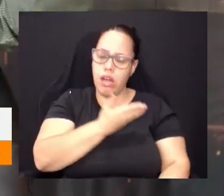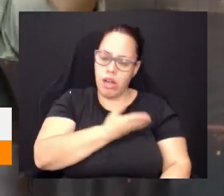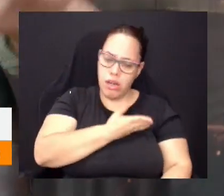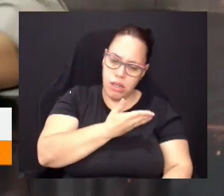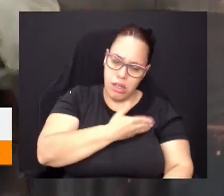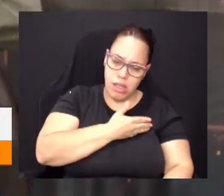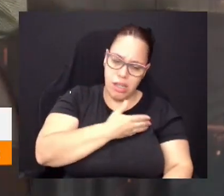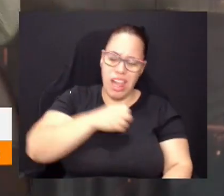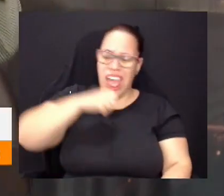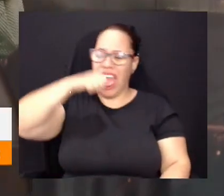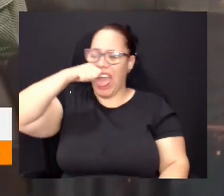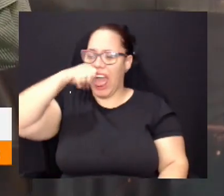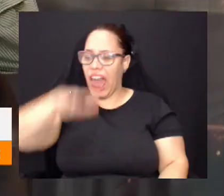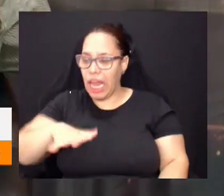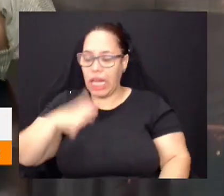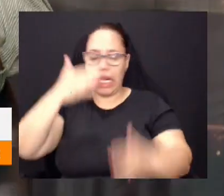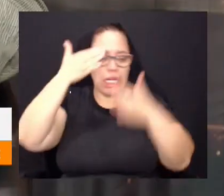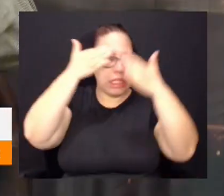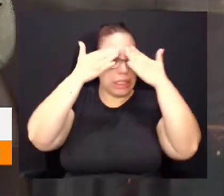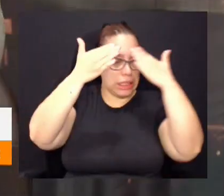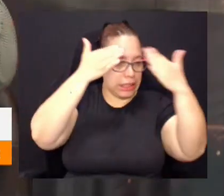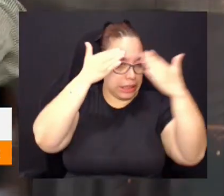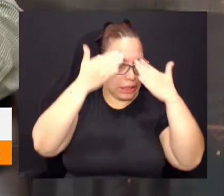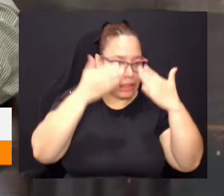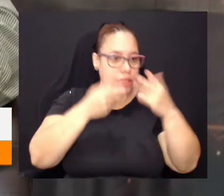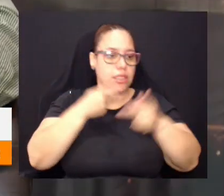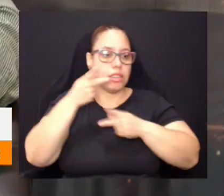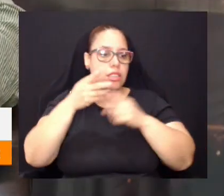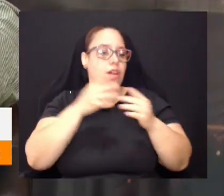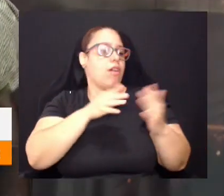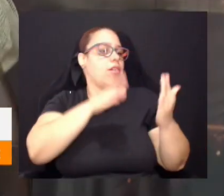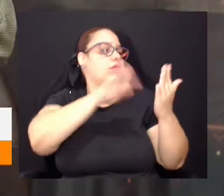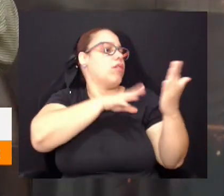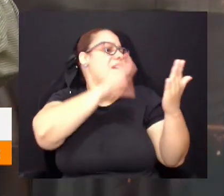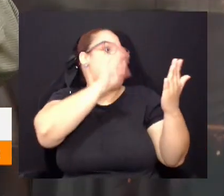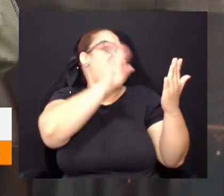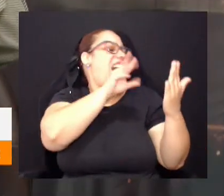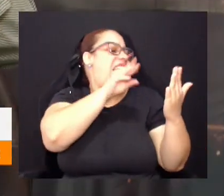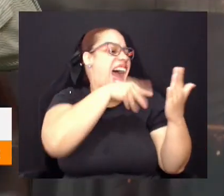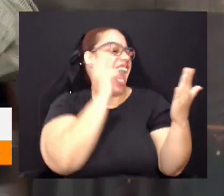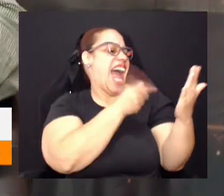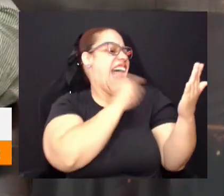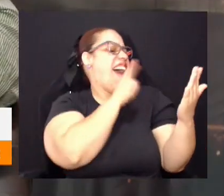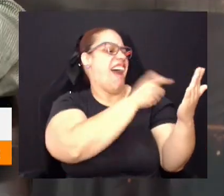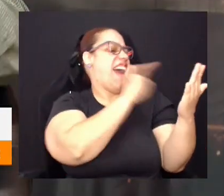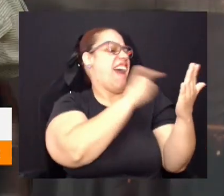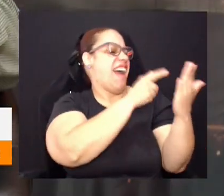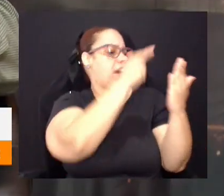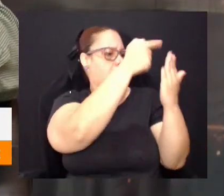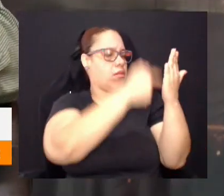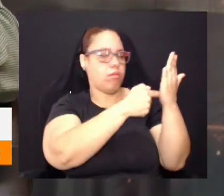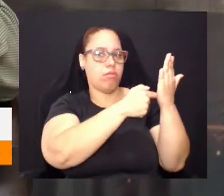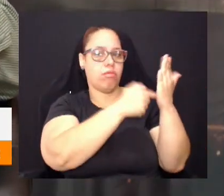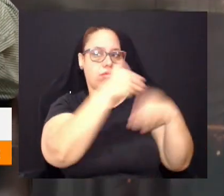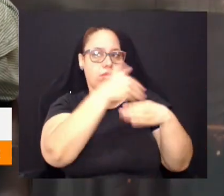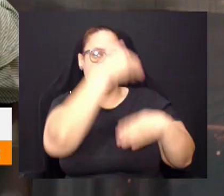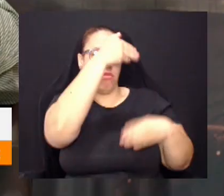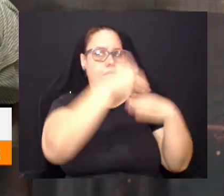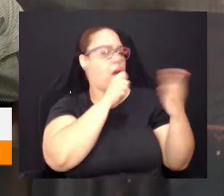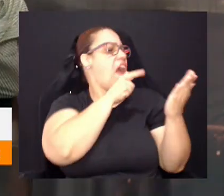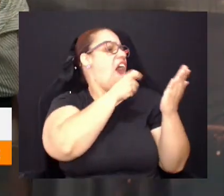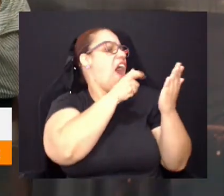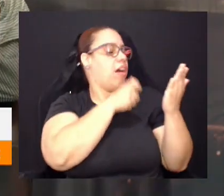na terapia, Uhum. fala com a parede, né? Põe tudo para Sim. fora depois que você já está mais presente,